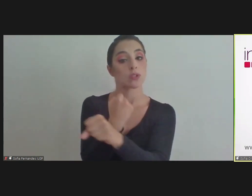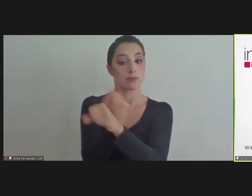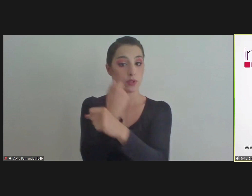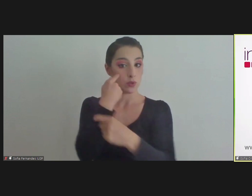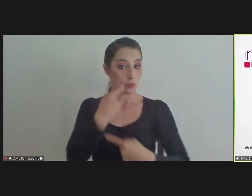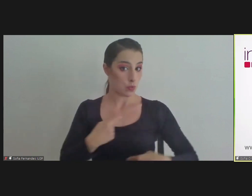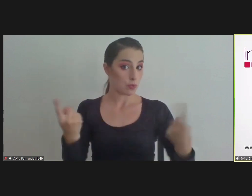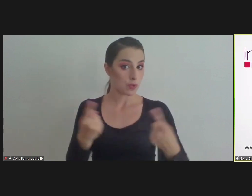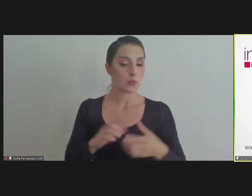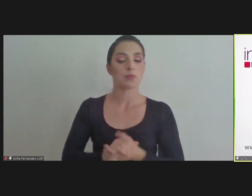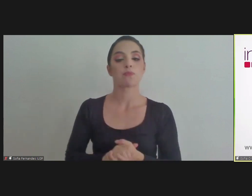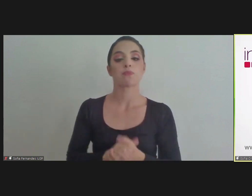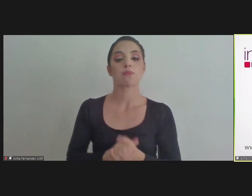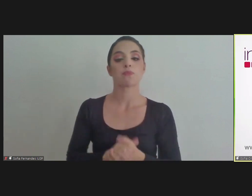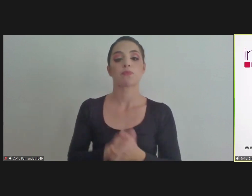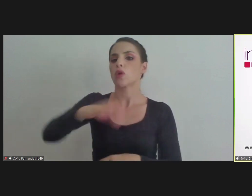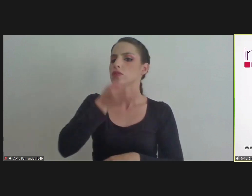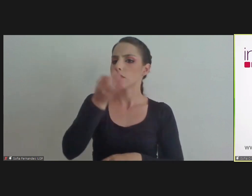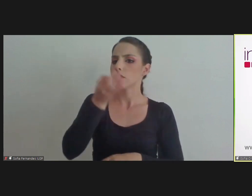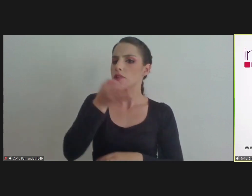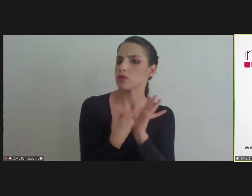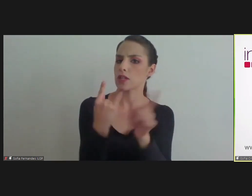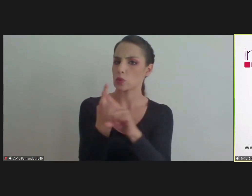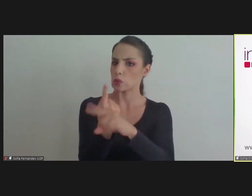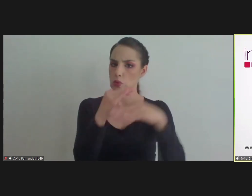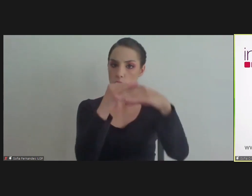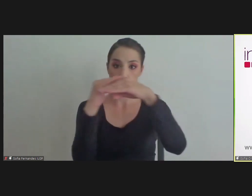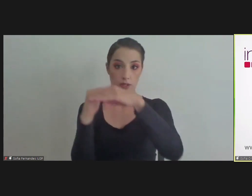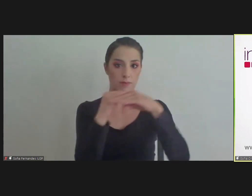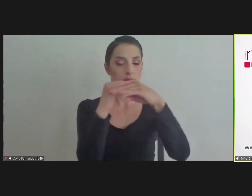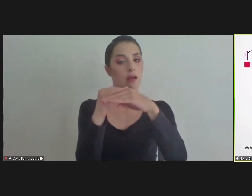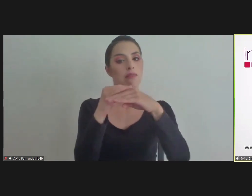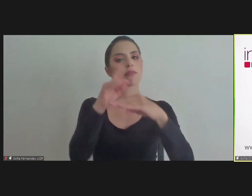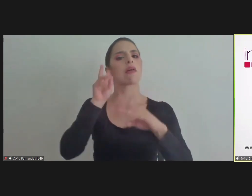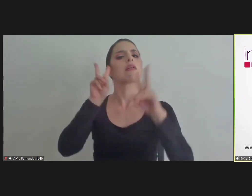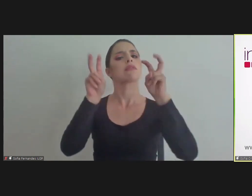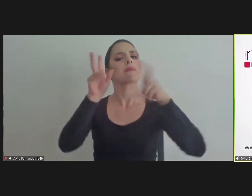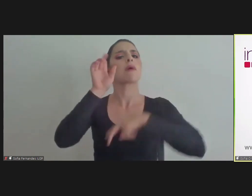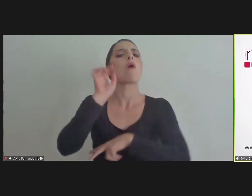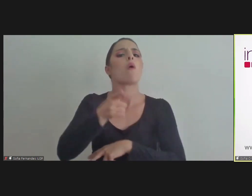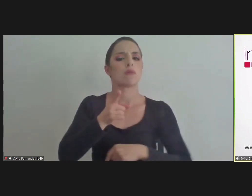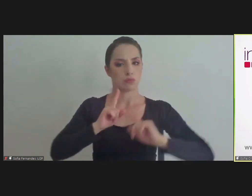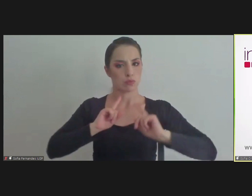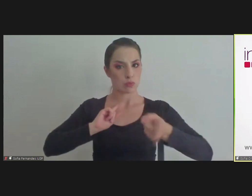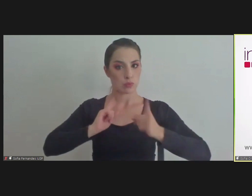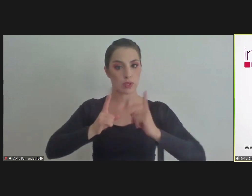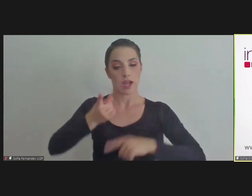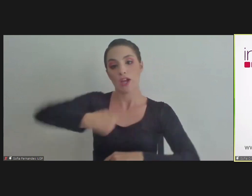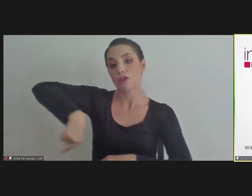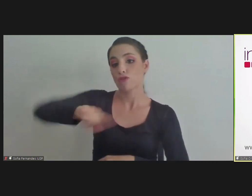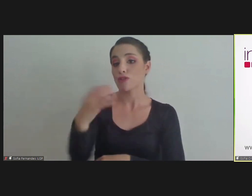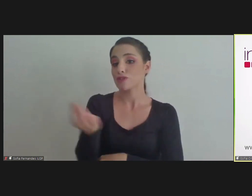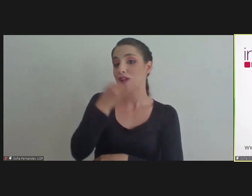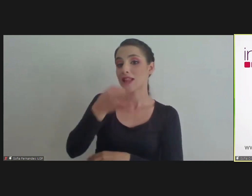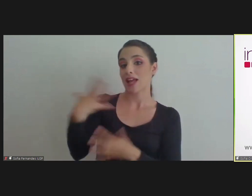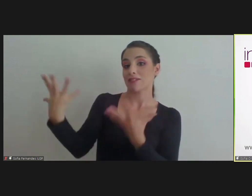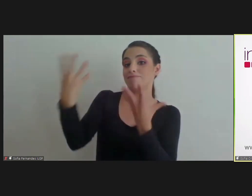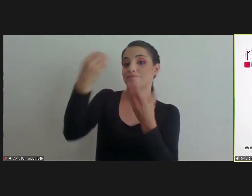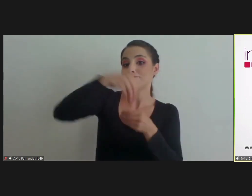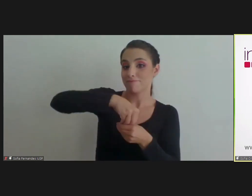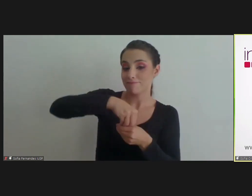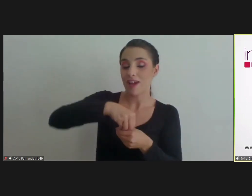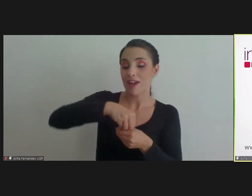público. Falamos sobre sustentabilidade, o que implica necessariamente chamarmos à conversa a Agenda